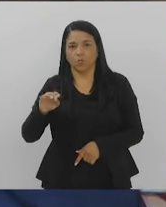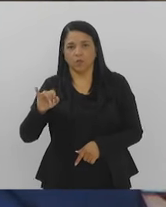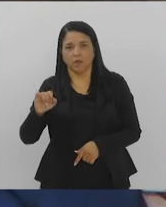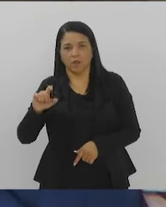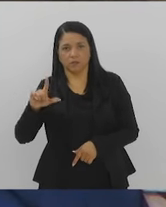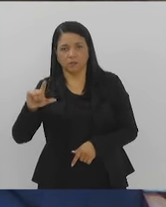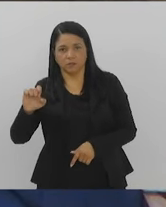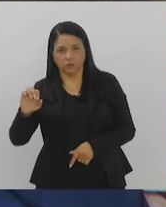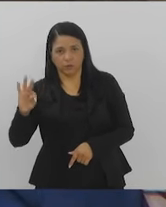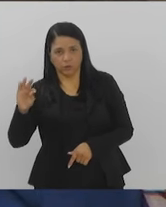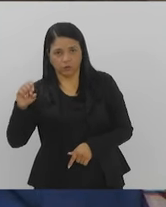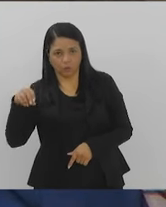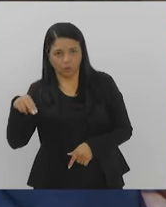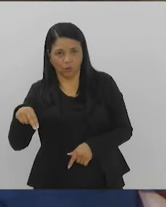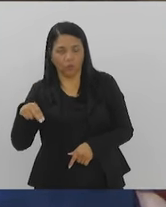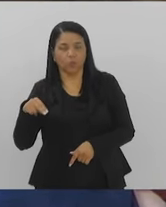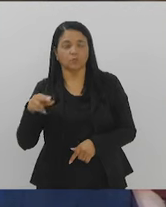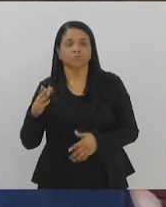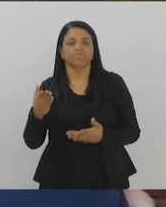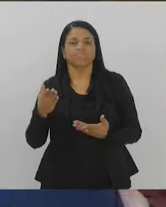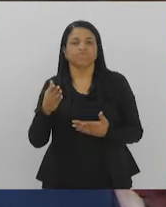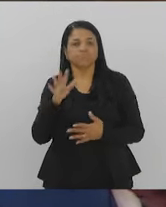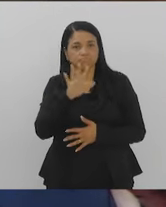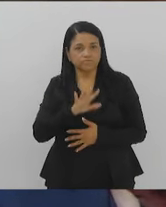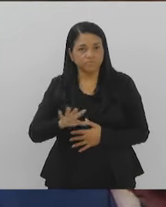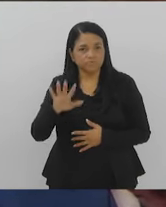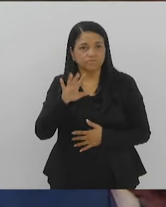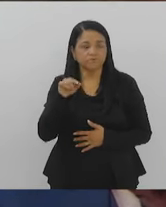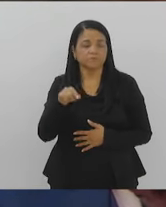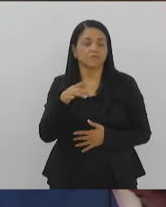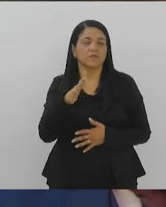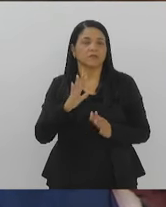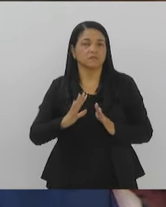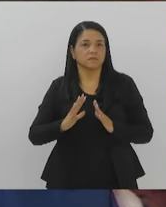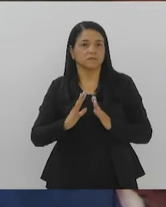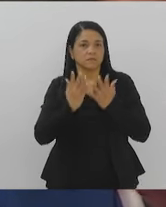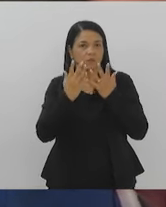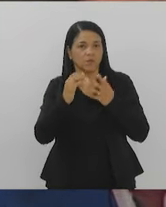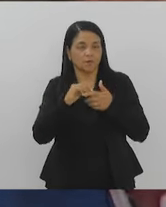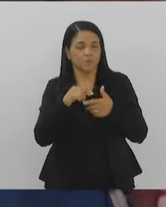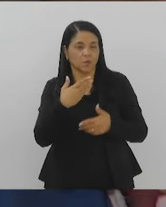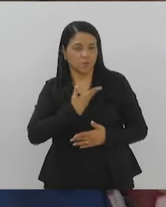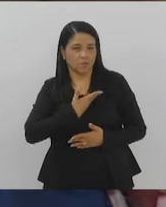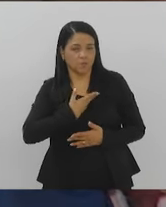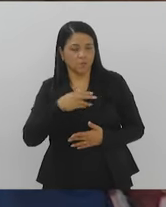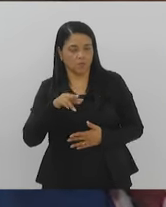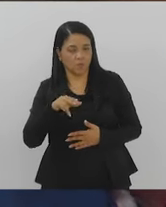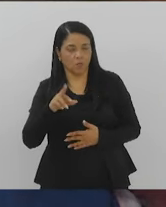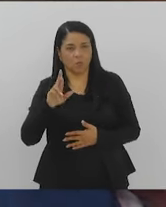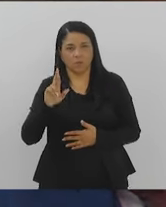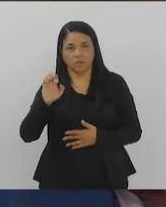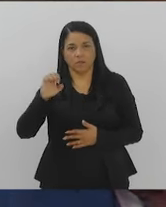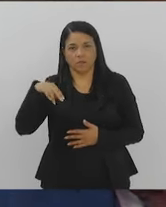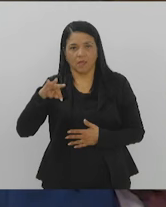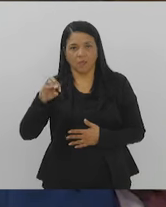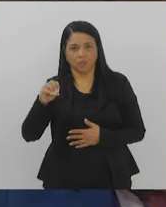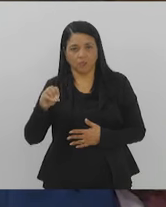Convenção Geral. Saudar o meu querido mano Renato de